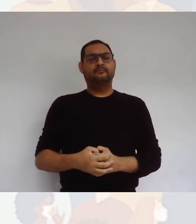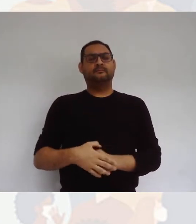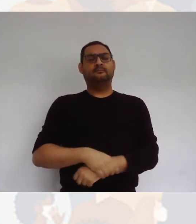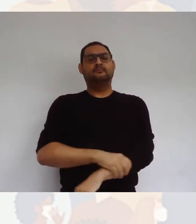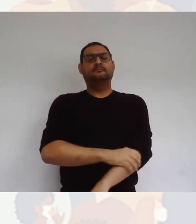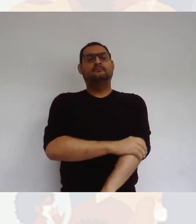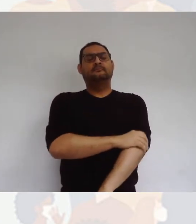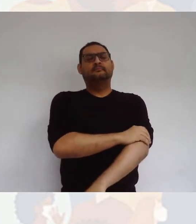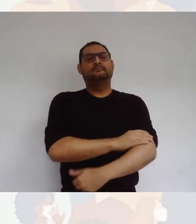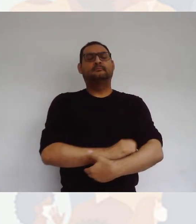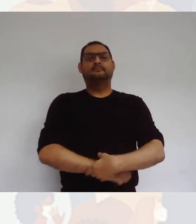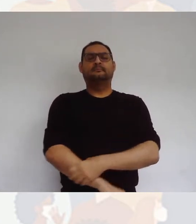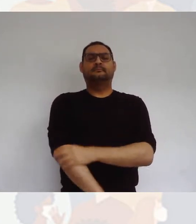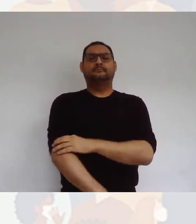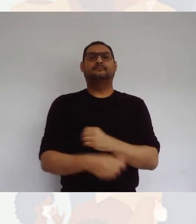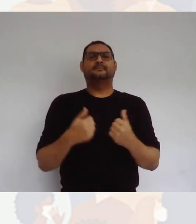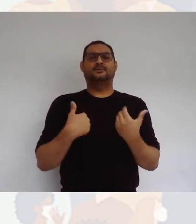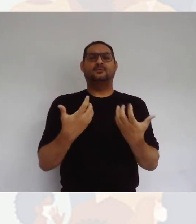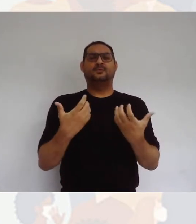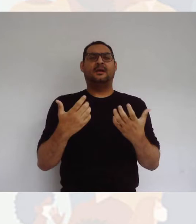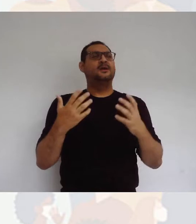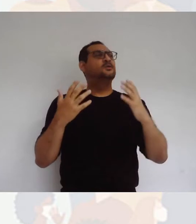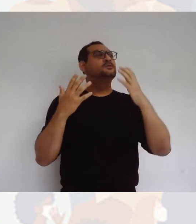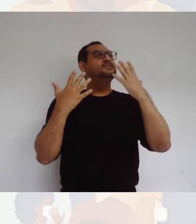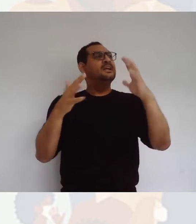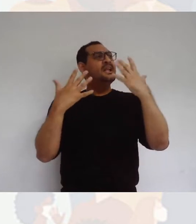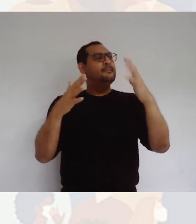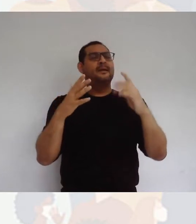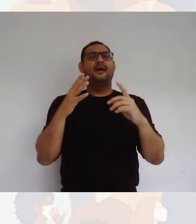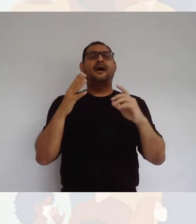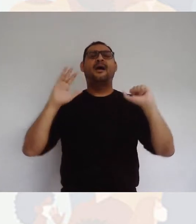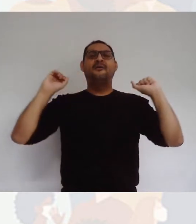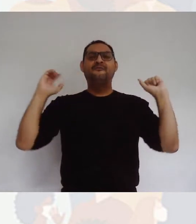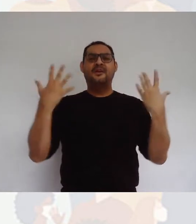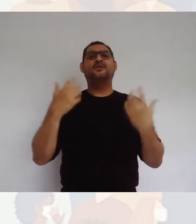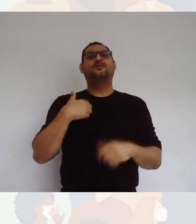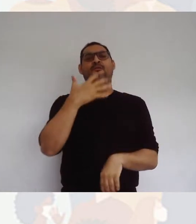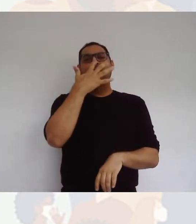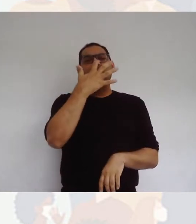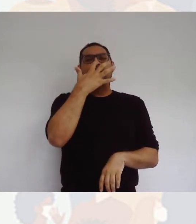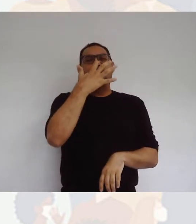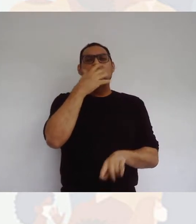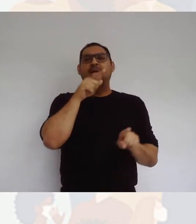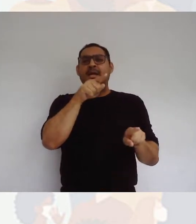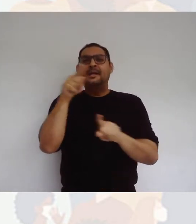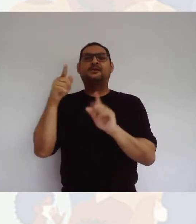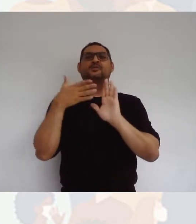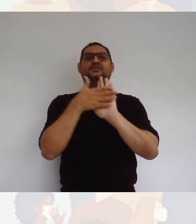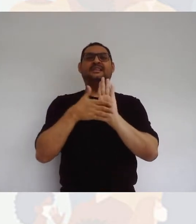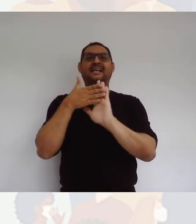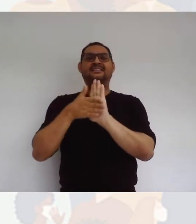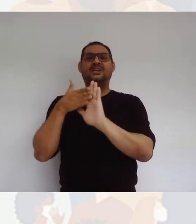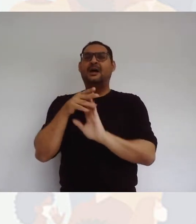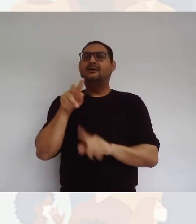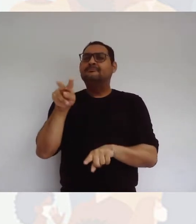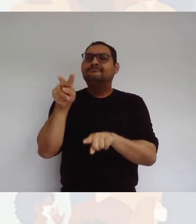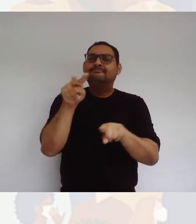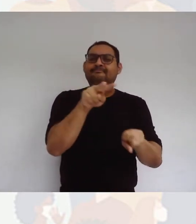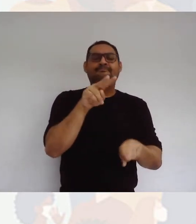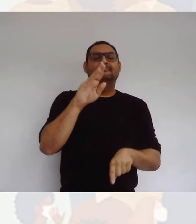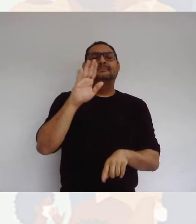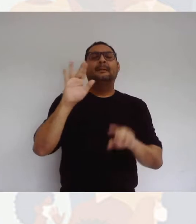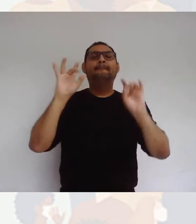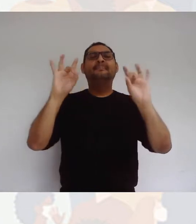Eu quero também celebrar o evento, andei assistindo algumas sessões, e especialmente a